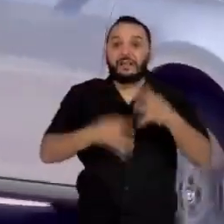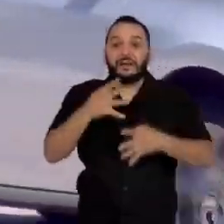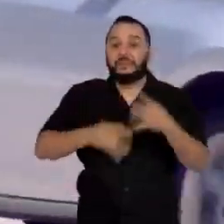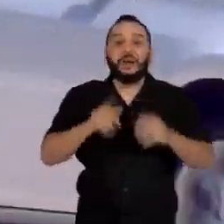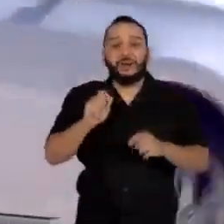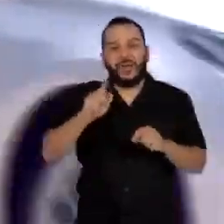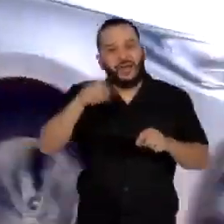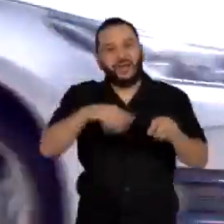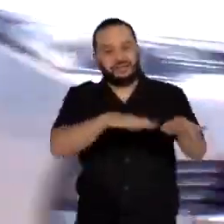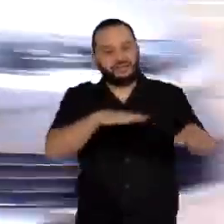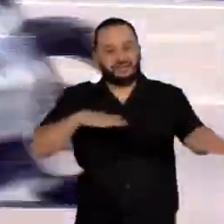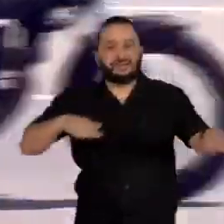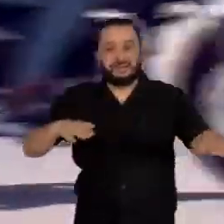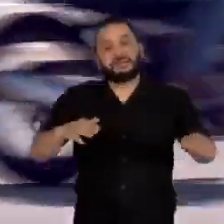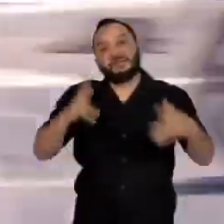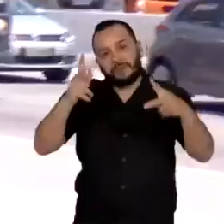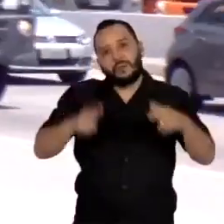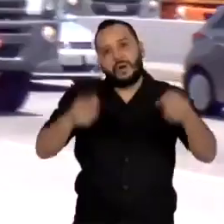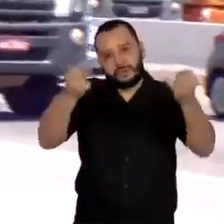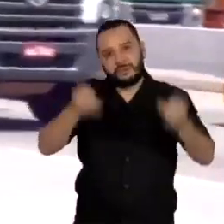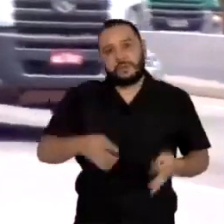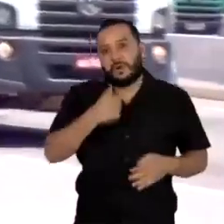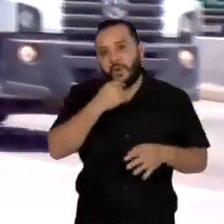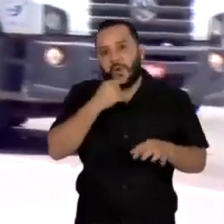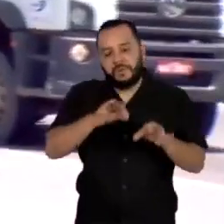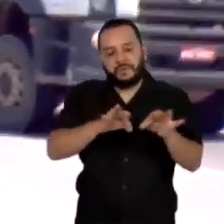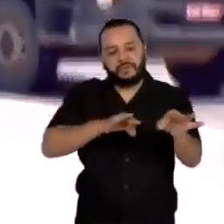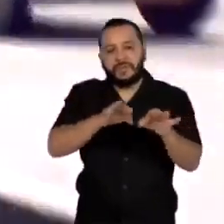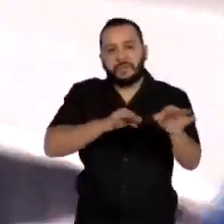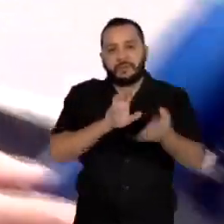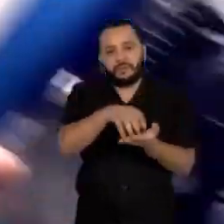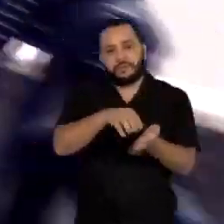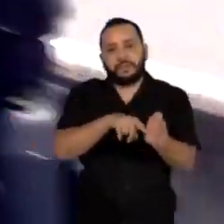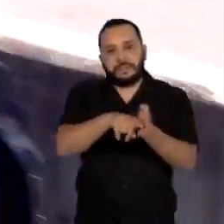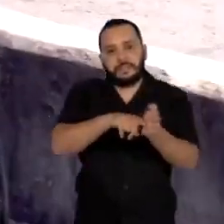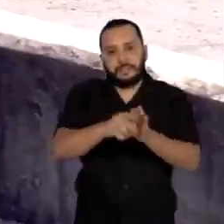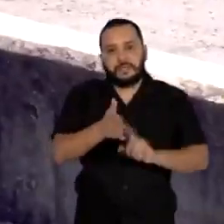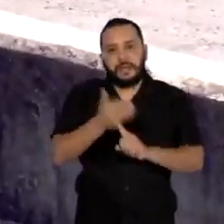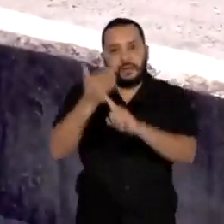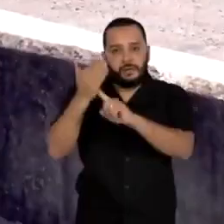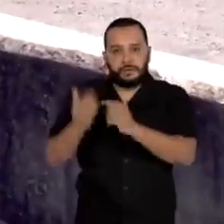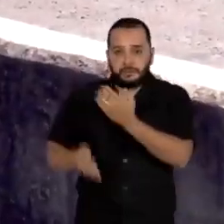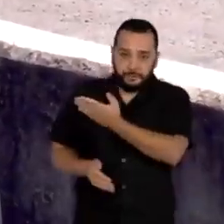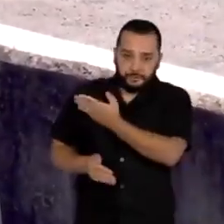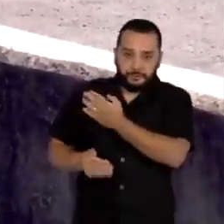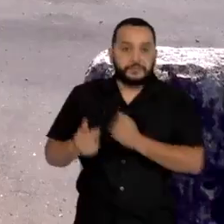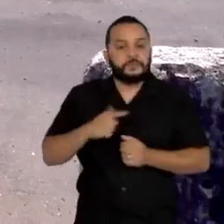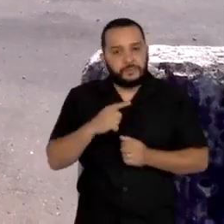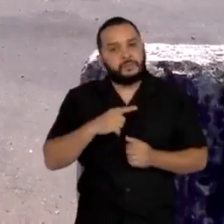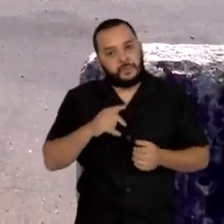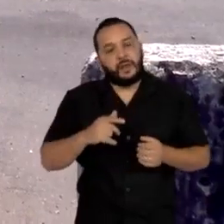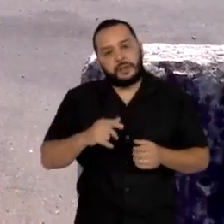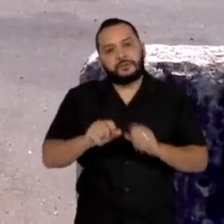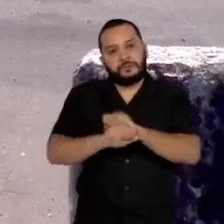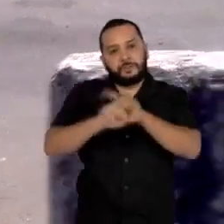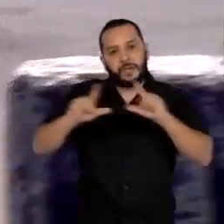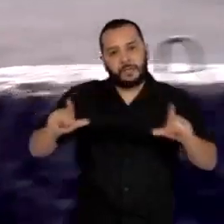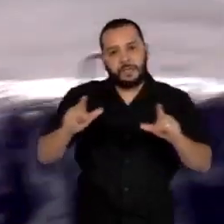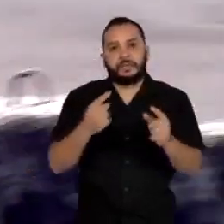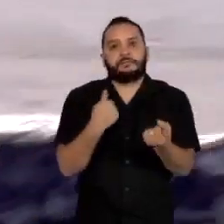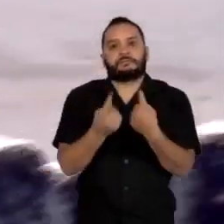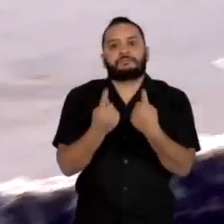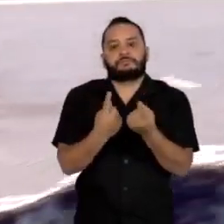é o trânsito, como explica este físico do Instituto de Pesquisas Tecnológicas. Essa medição feita no meio da manhã, na marginal